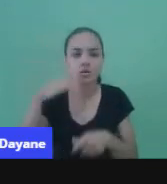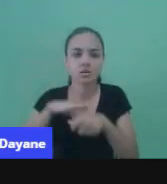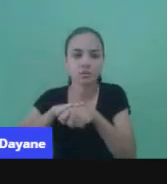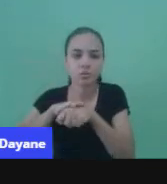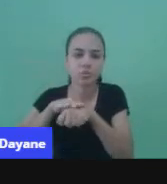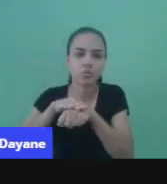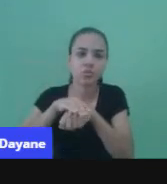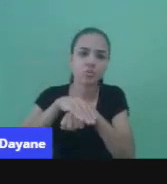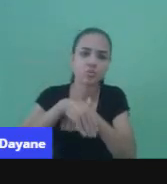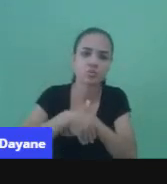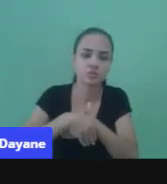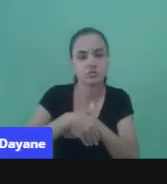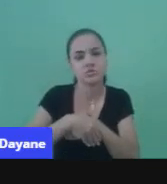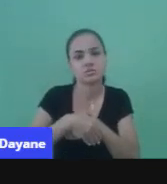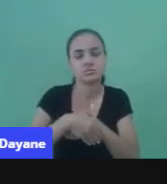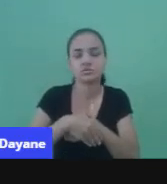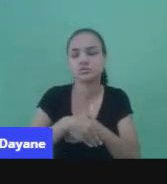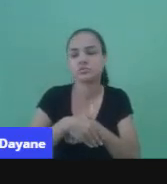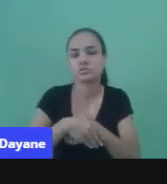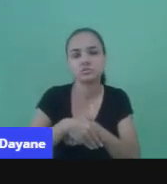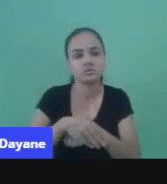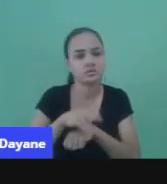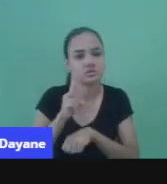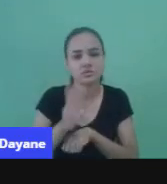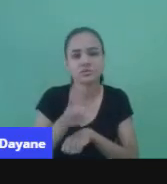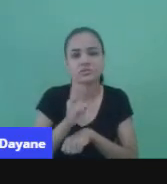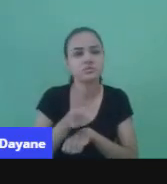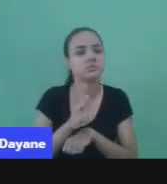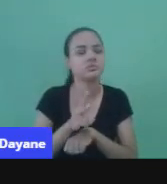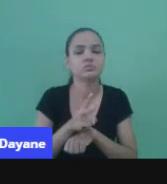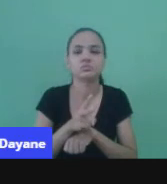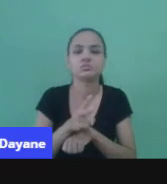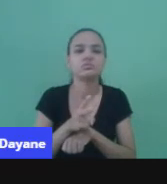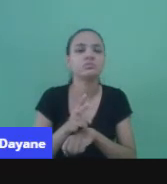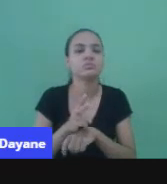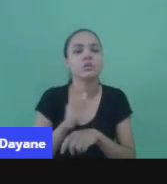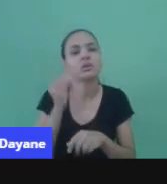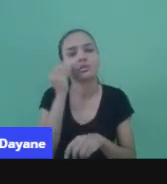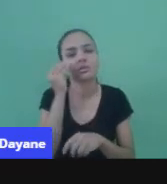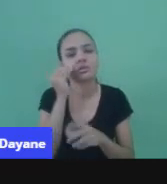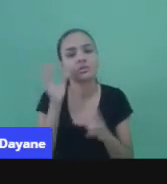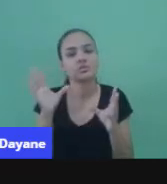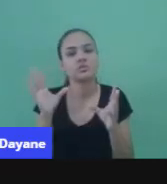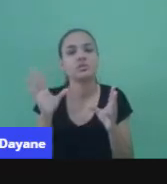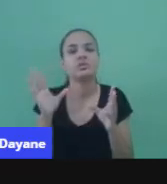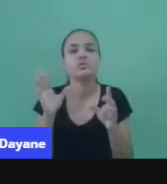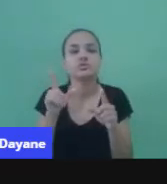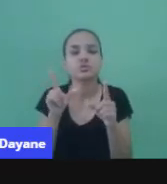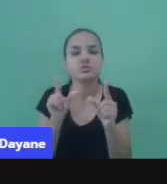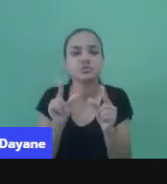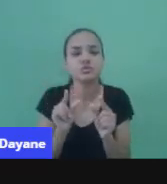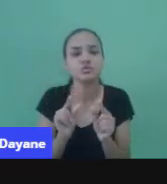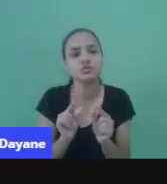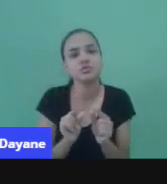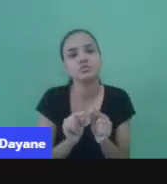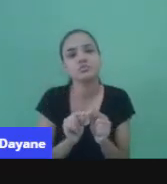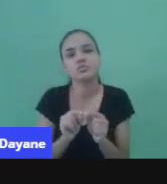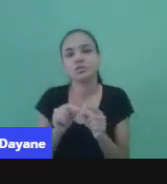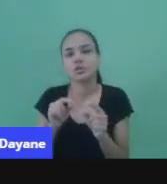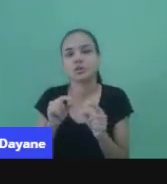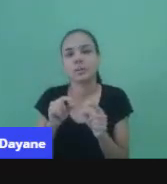tenta diminuir o tráfego veicular durante a noite, né? E, finalmente, outra parte do